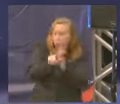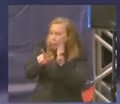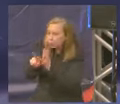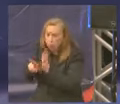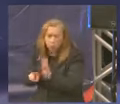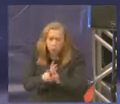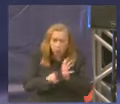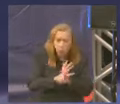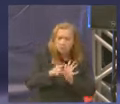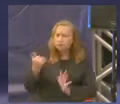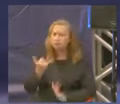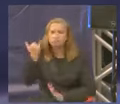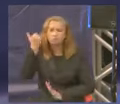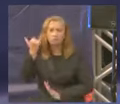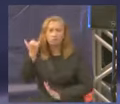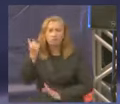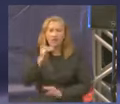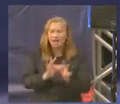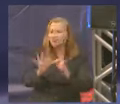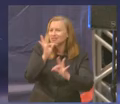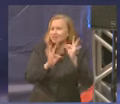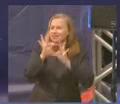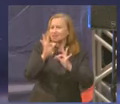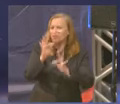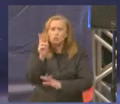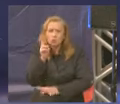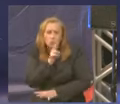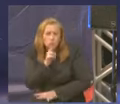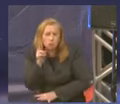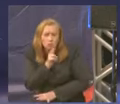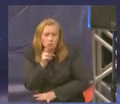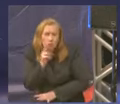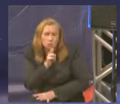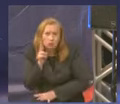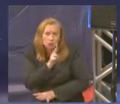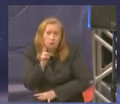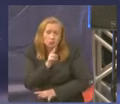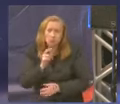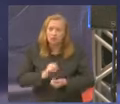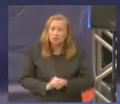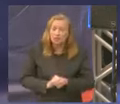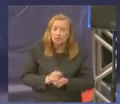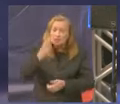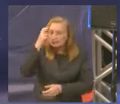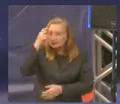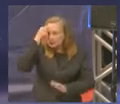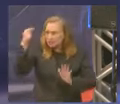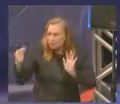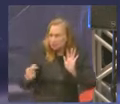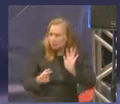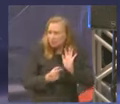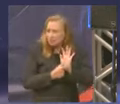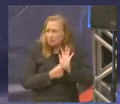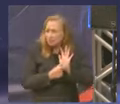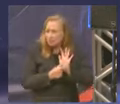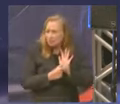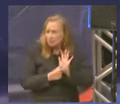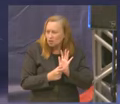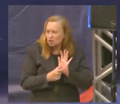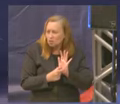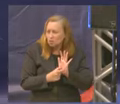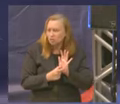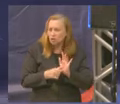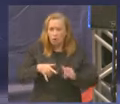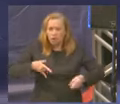importantes. As tecnologias emergentes, a automação, a inteligência artificial, os robôs,